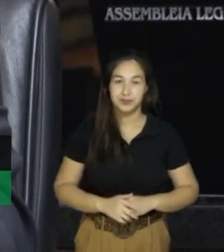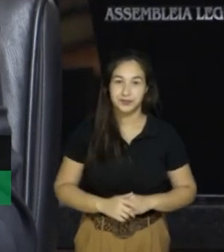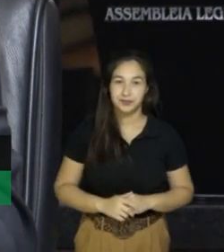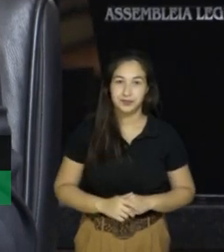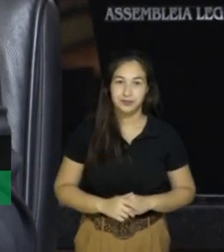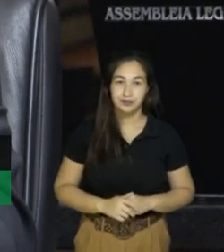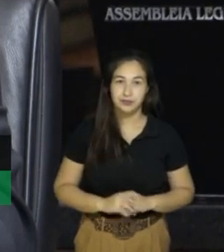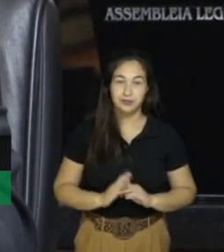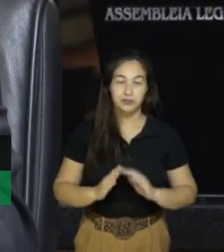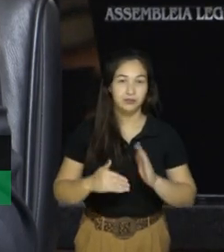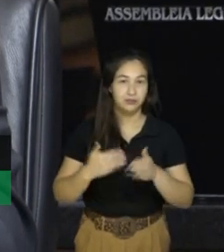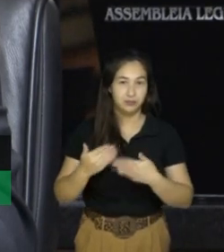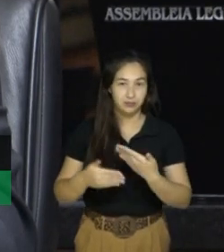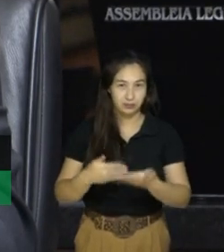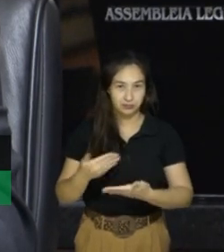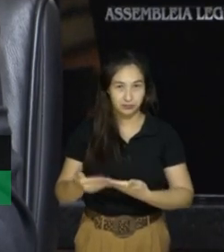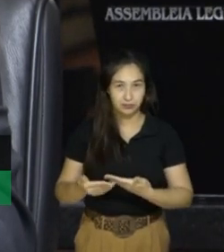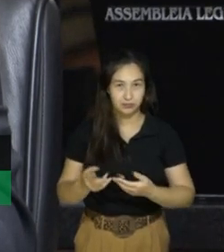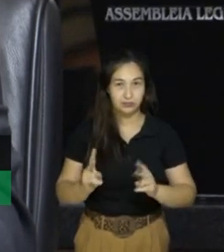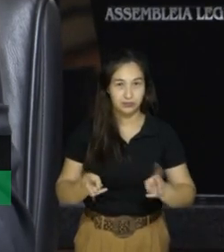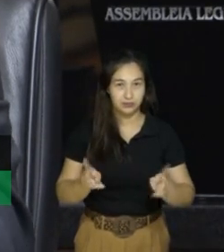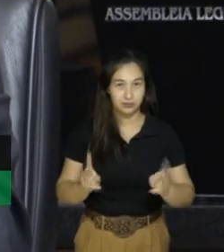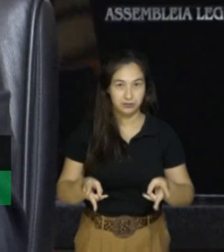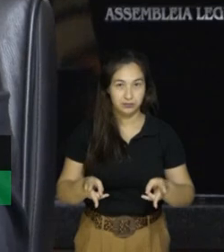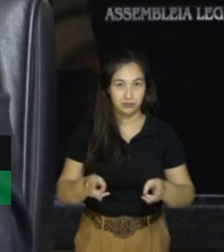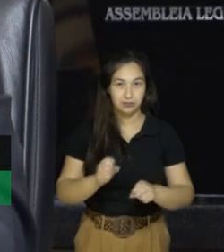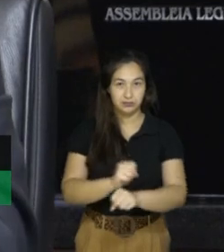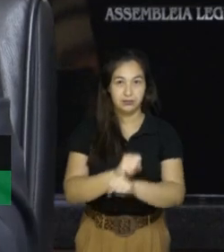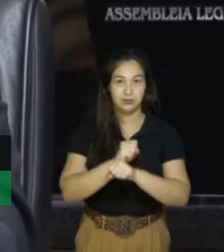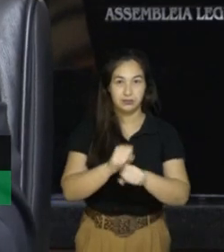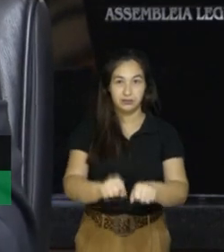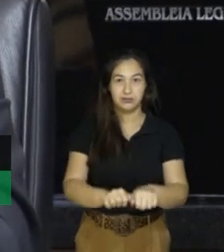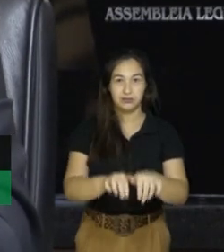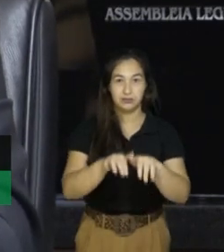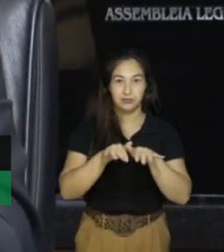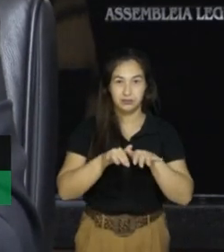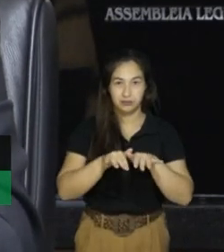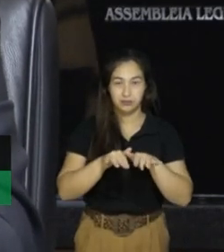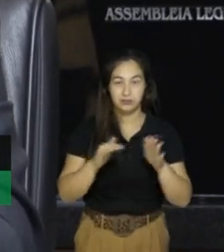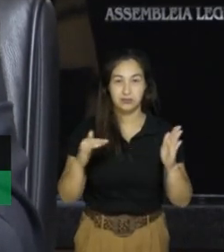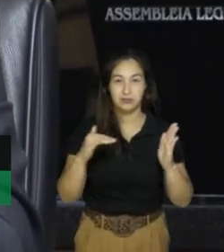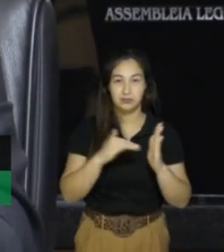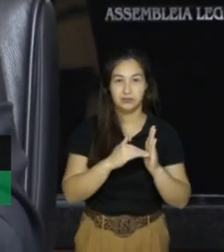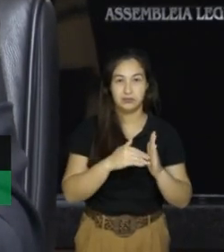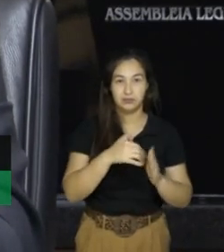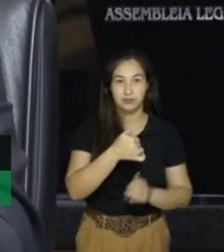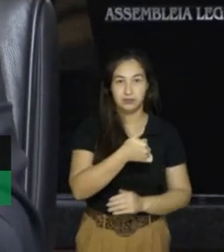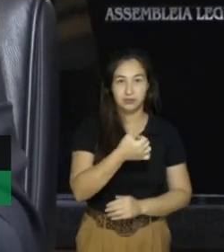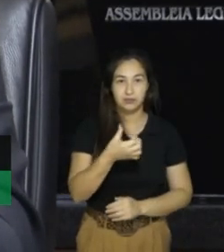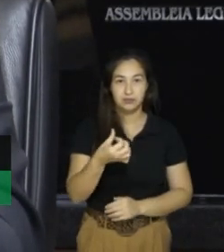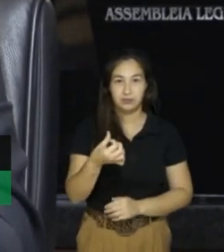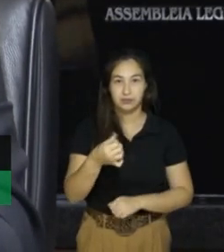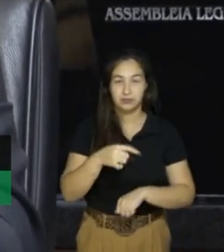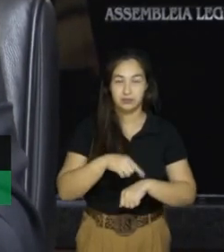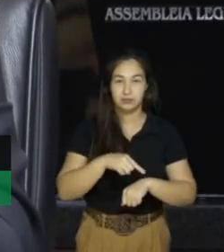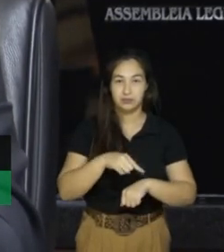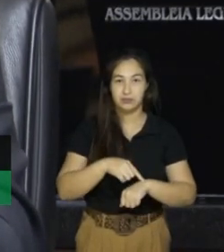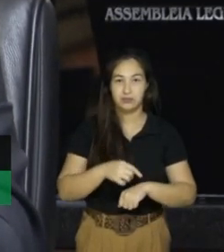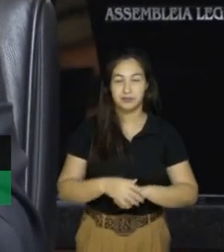ato contínuo o senhor presidente suspendeu a sessão até às 16 horas